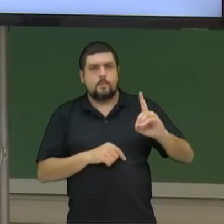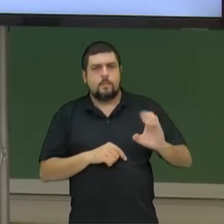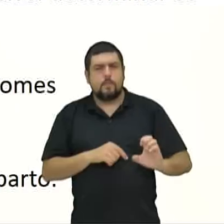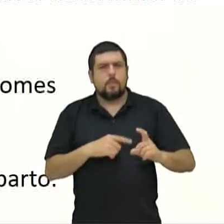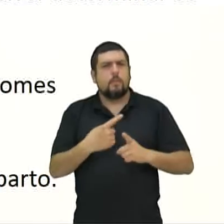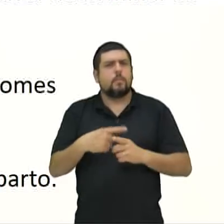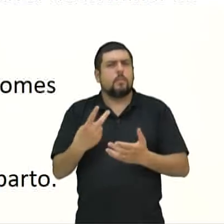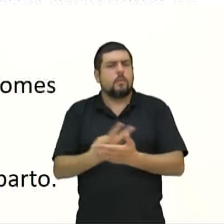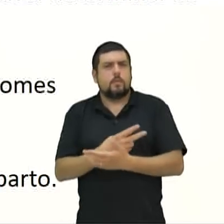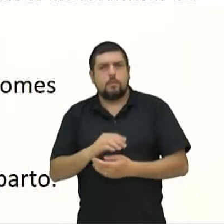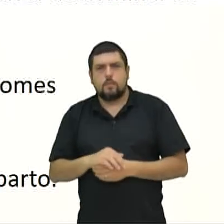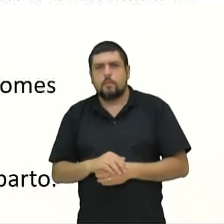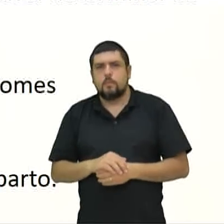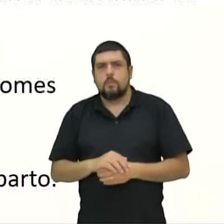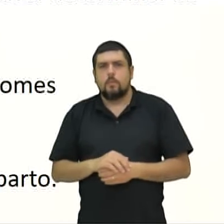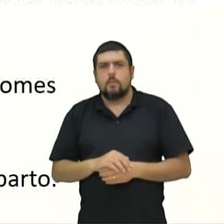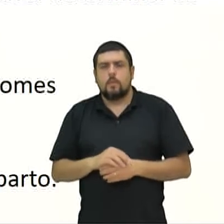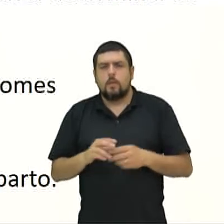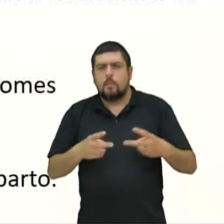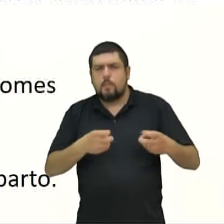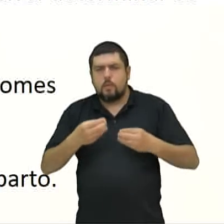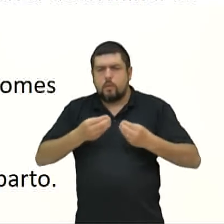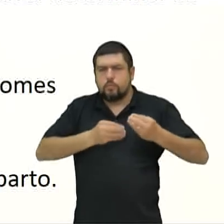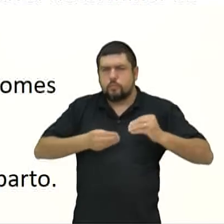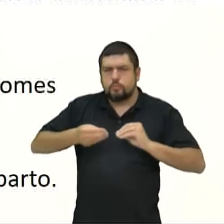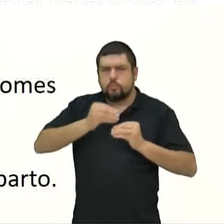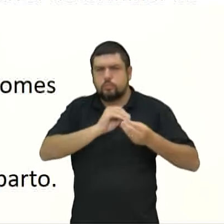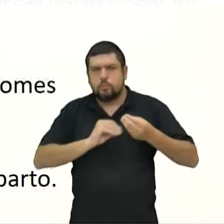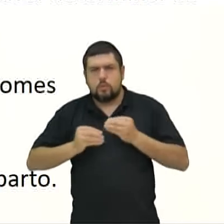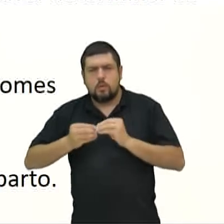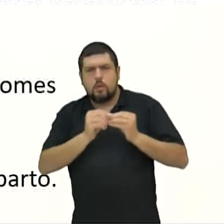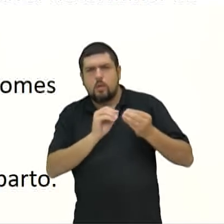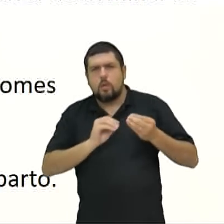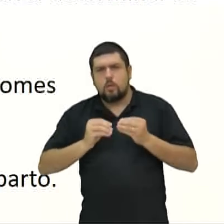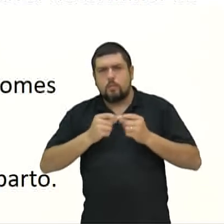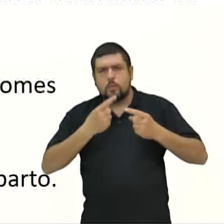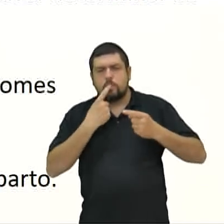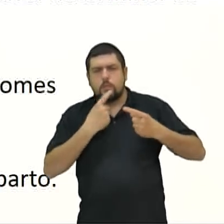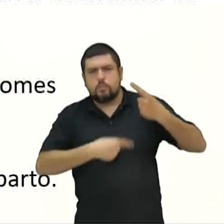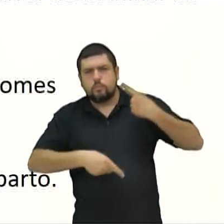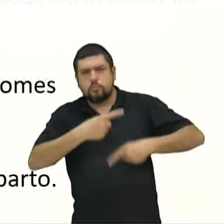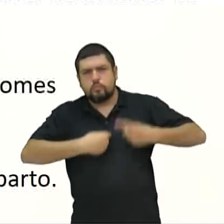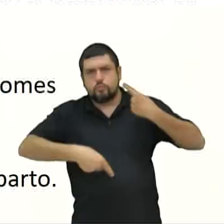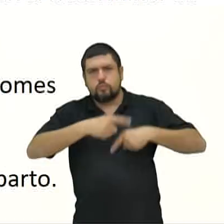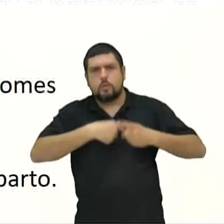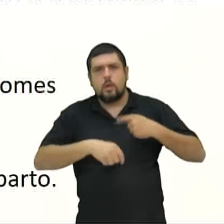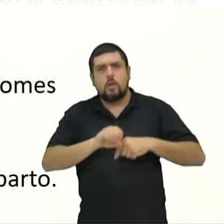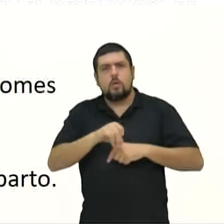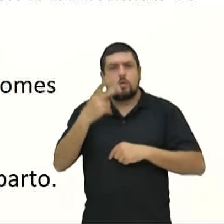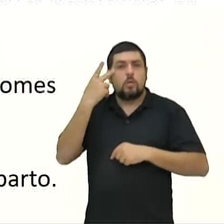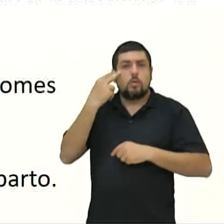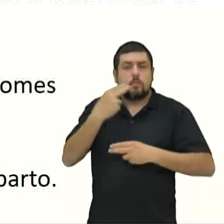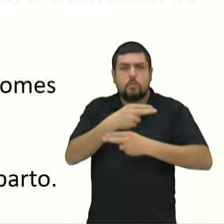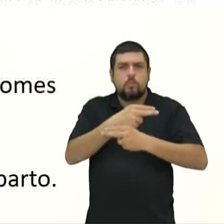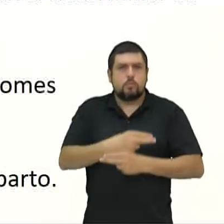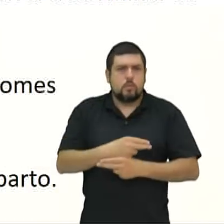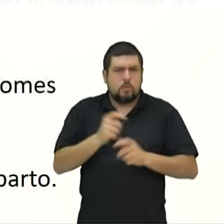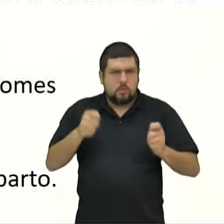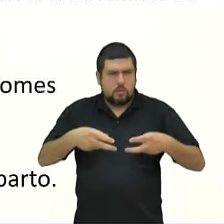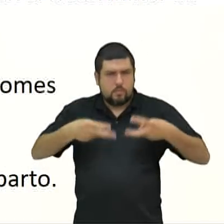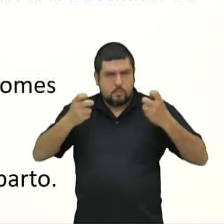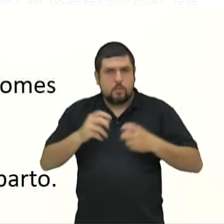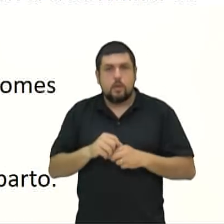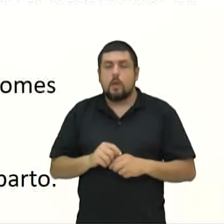erradas. Por meio da observação das hemácias na corrente sanguínea, é possível determinar se o indivíduo tem um número normal de cromossomos? Aqui é